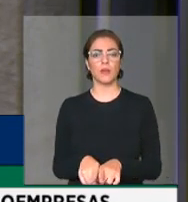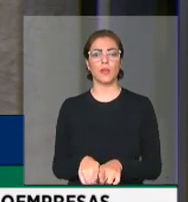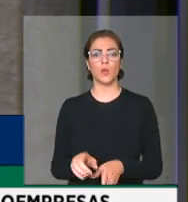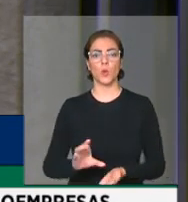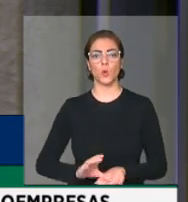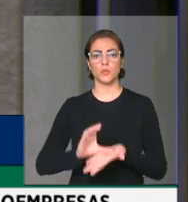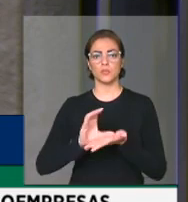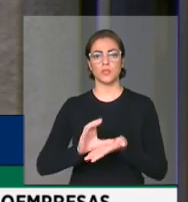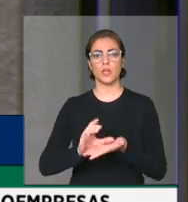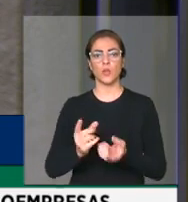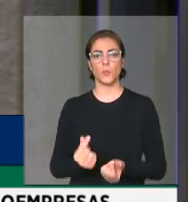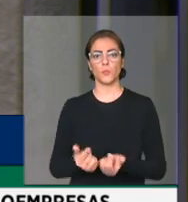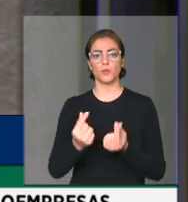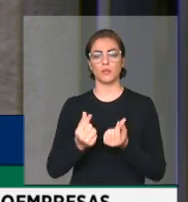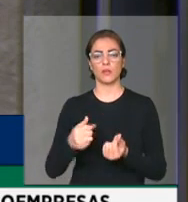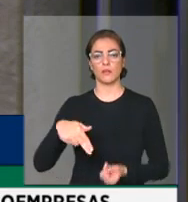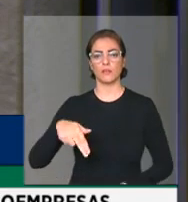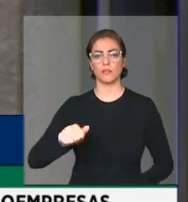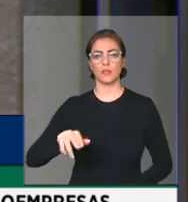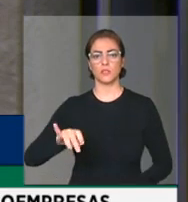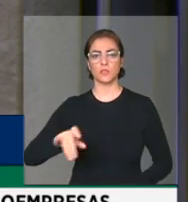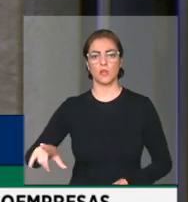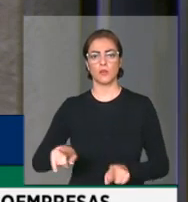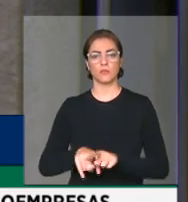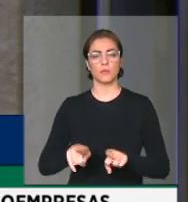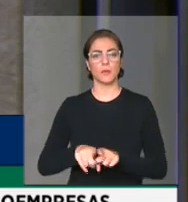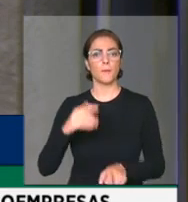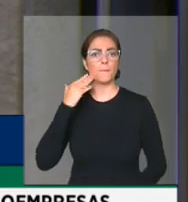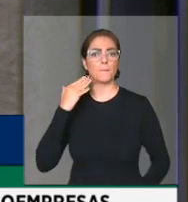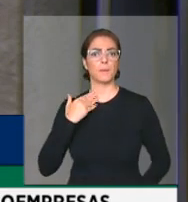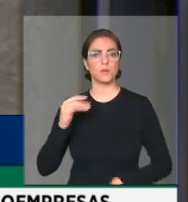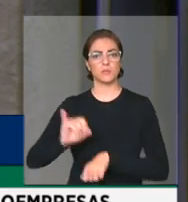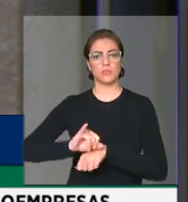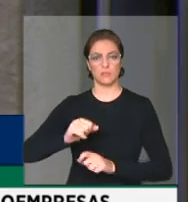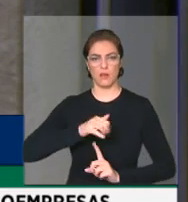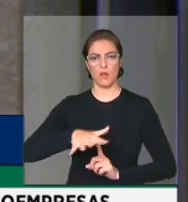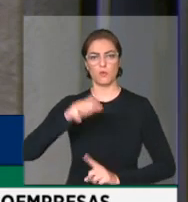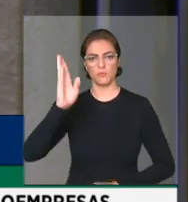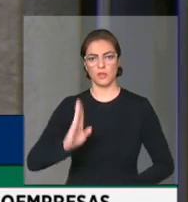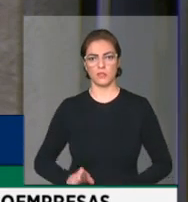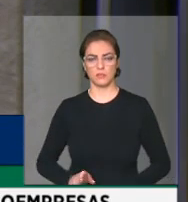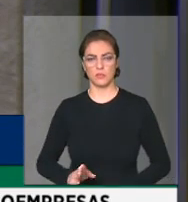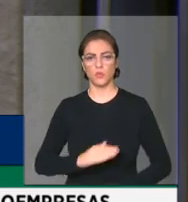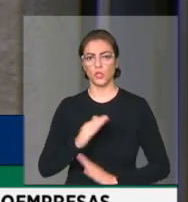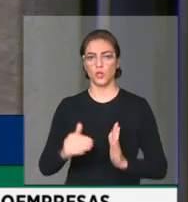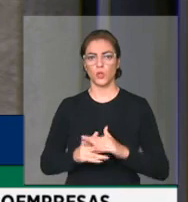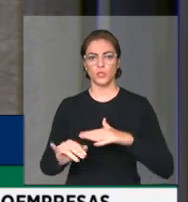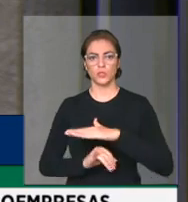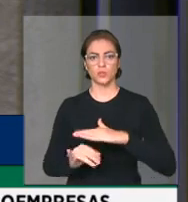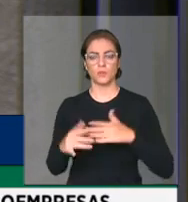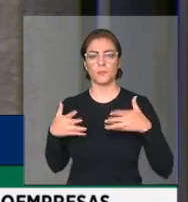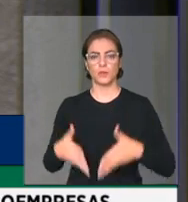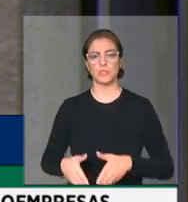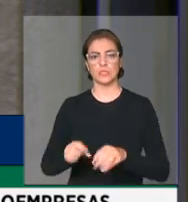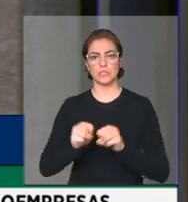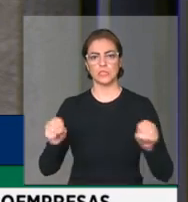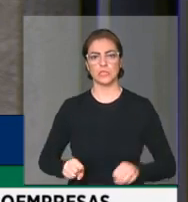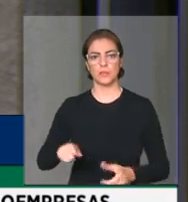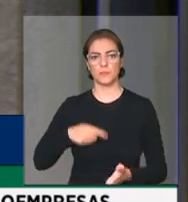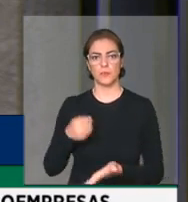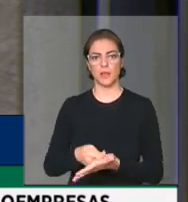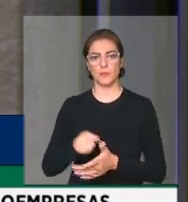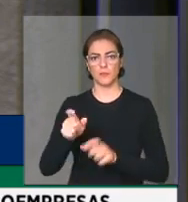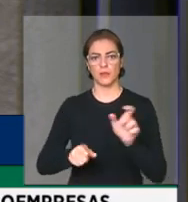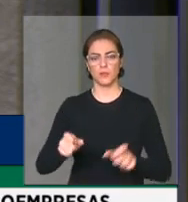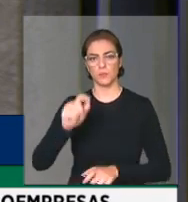Conselho Monetário Nacional e do Banco Central do Brasil, a elas aplicável e às instituições integrantes do sistema de pagamentos